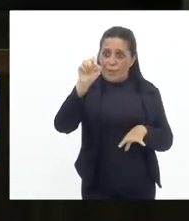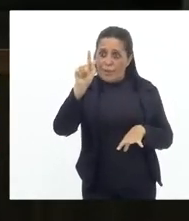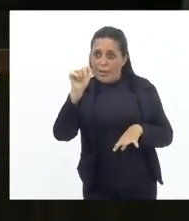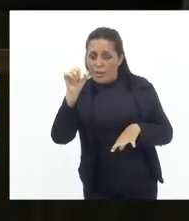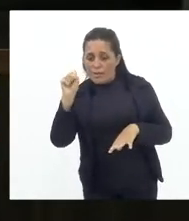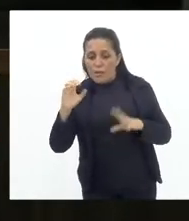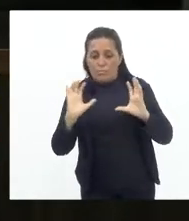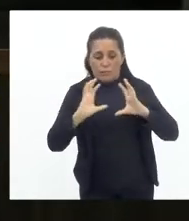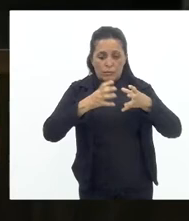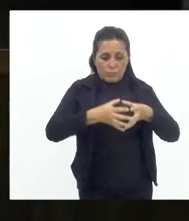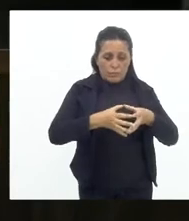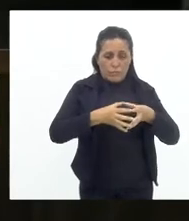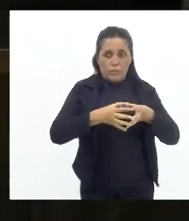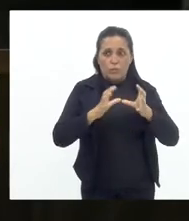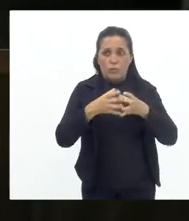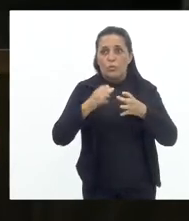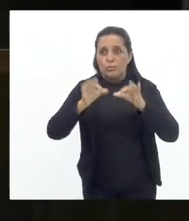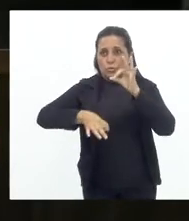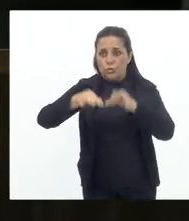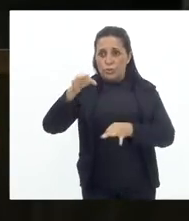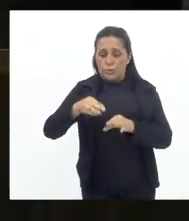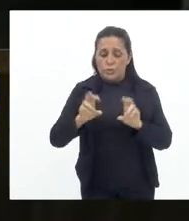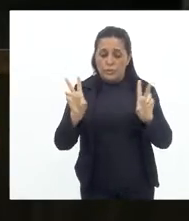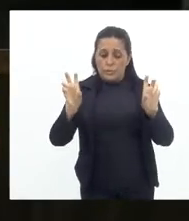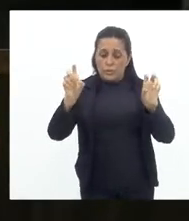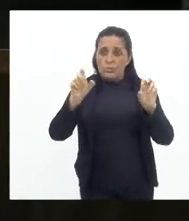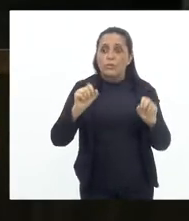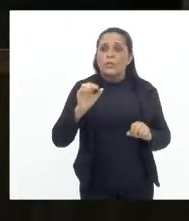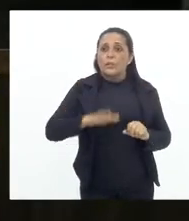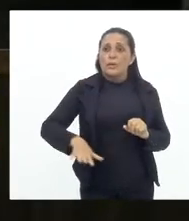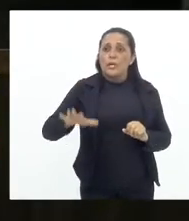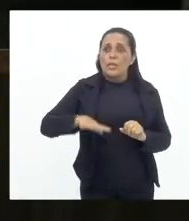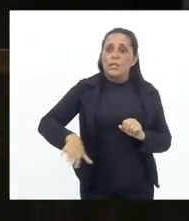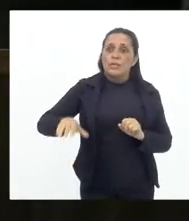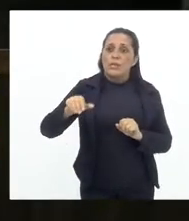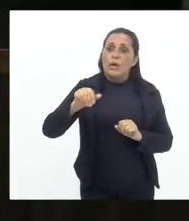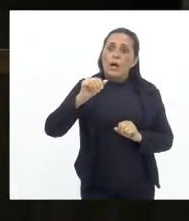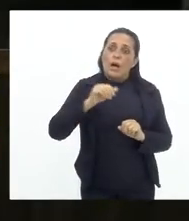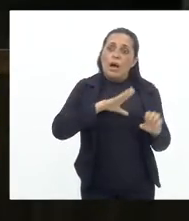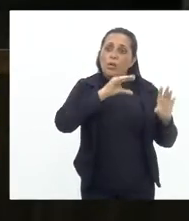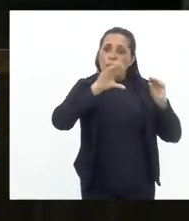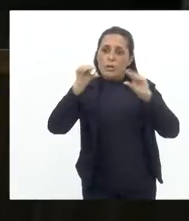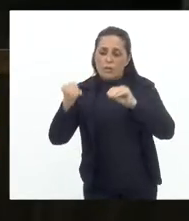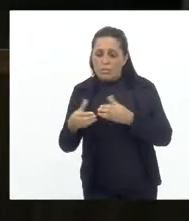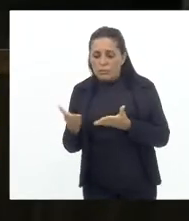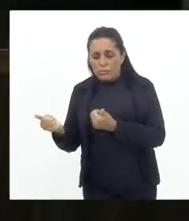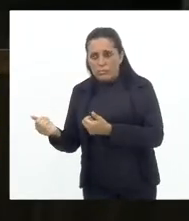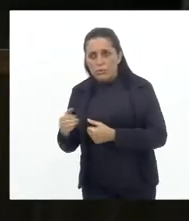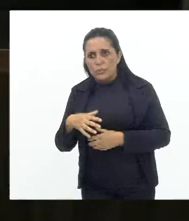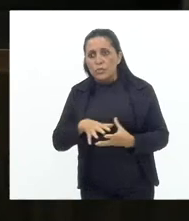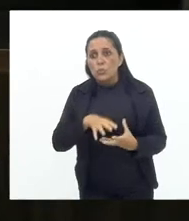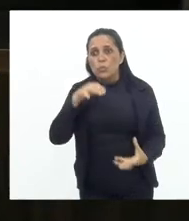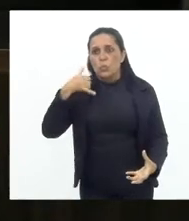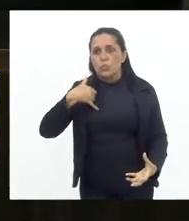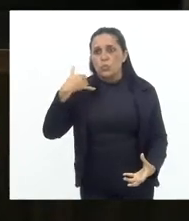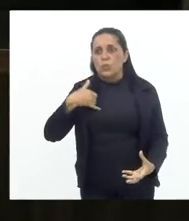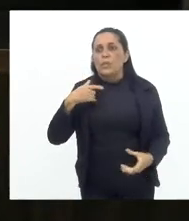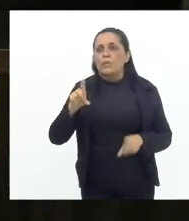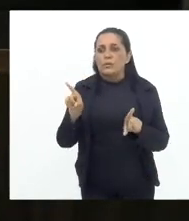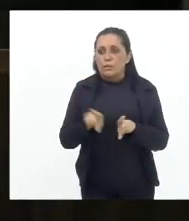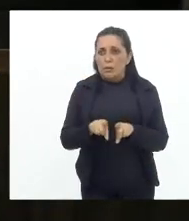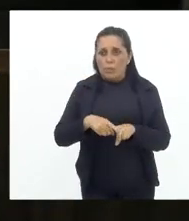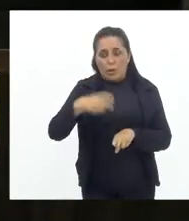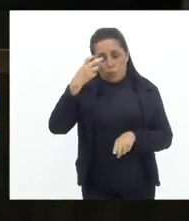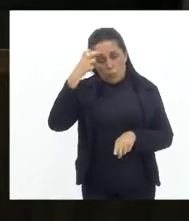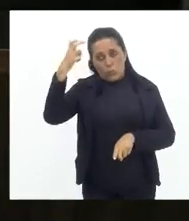de pareceres das comissões condição Justiça de assuntos da criança adolescente do idoso de educação decente tecnologia de Cultura segurança